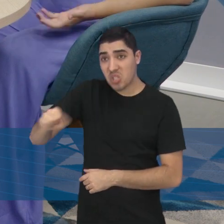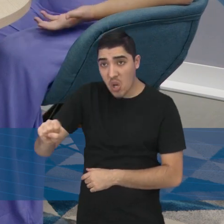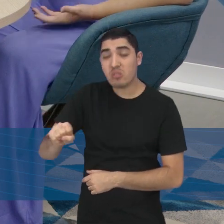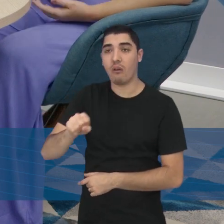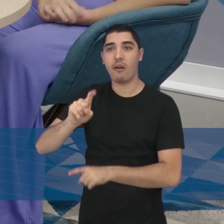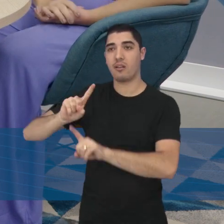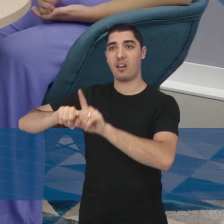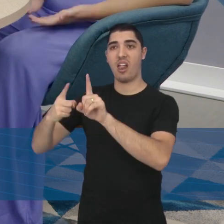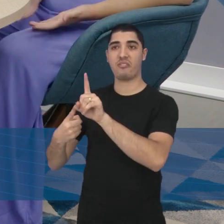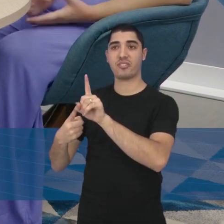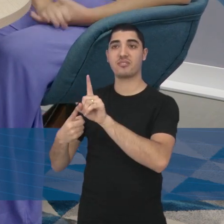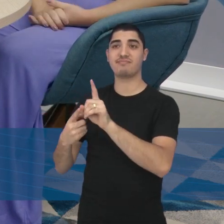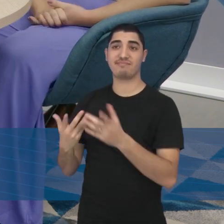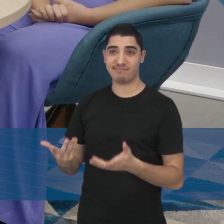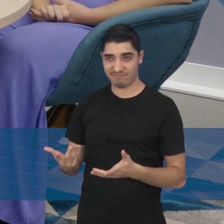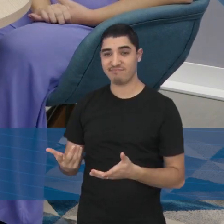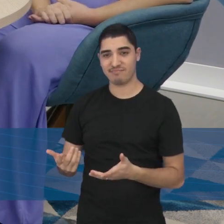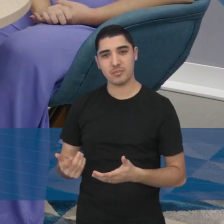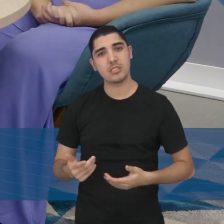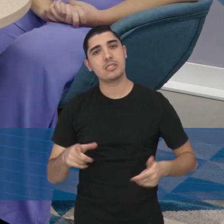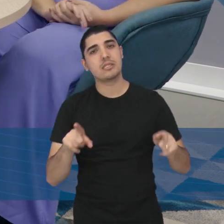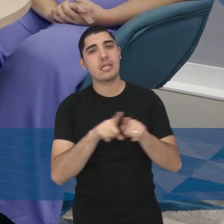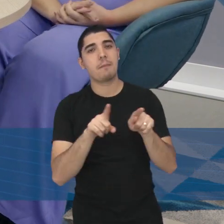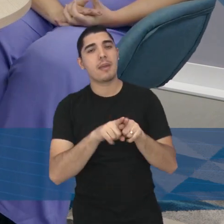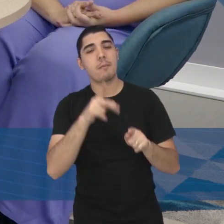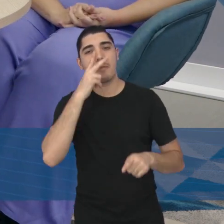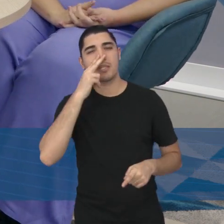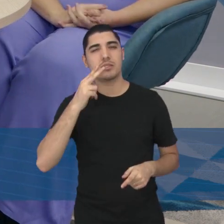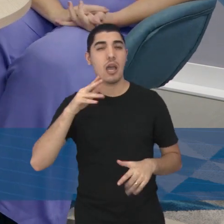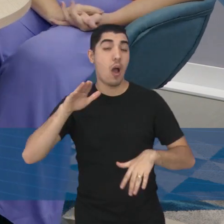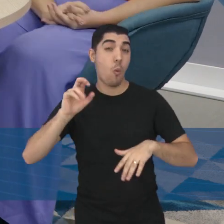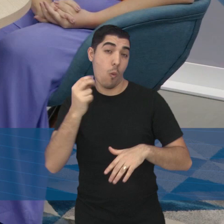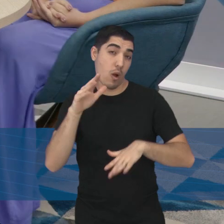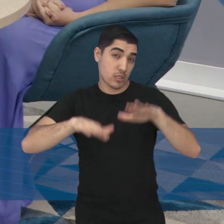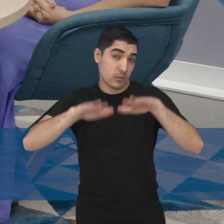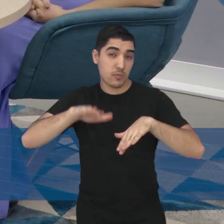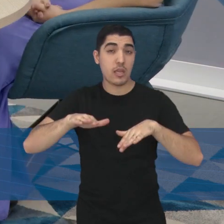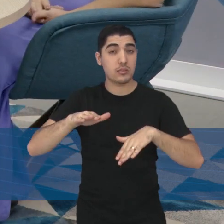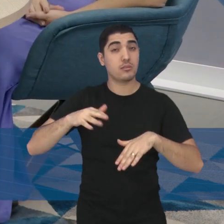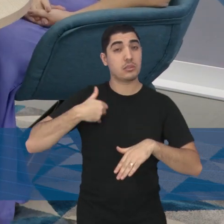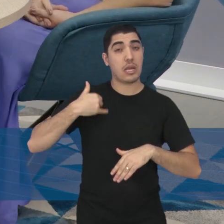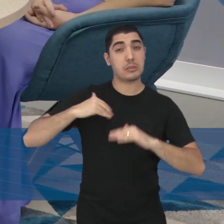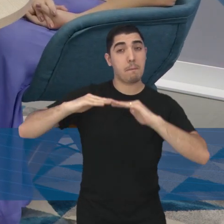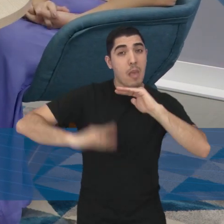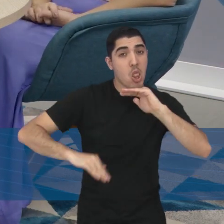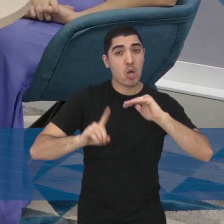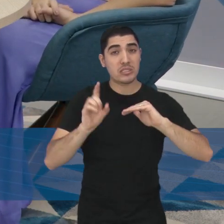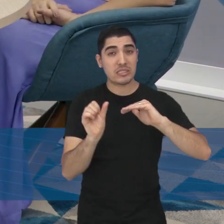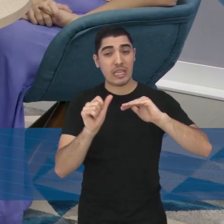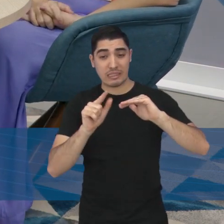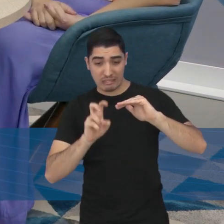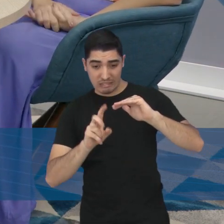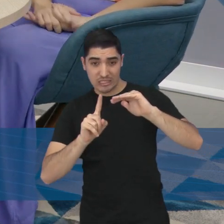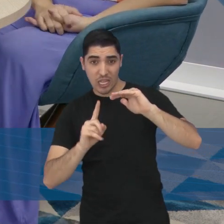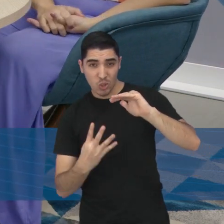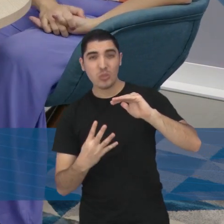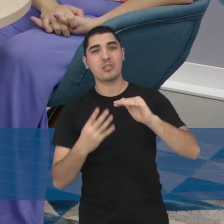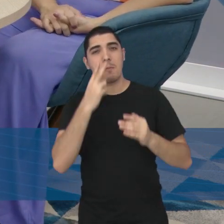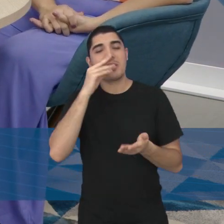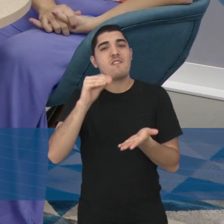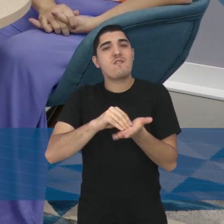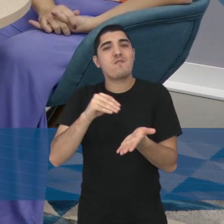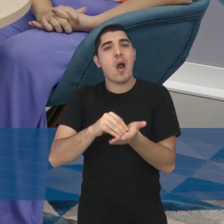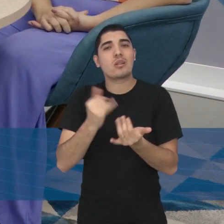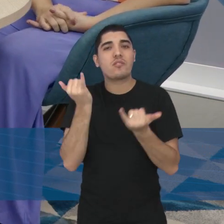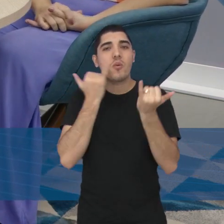Com 17, com 16. Até menos, né? Mais nova. E também essa questão da informação também, né? Sim. O acesso à